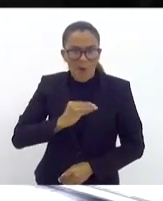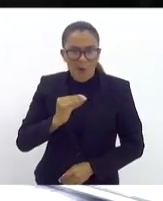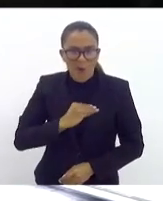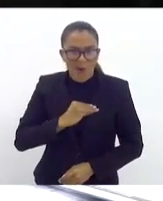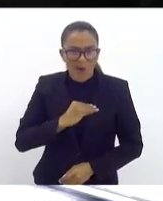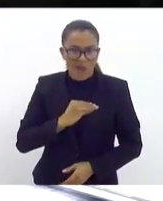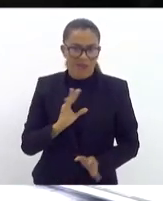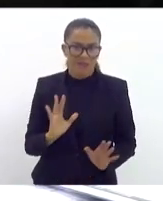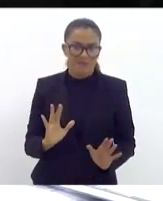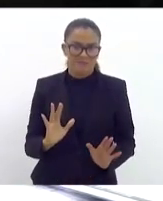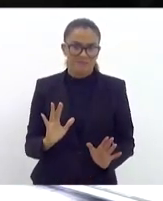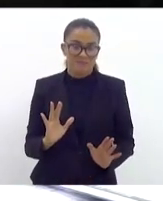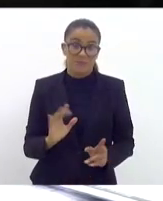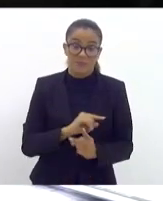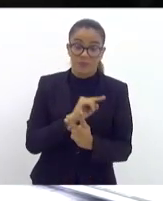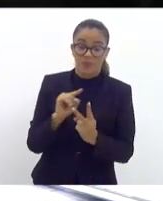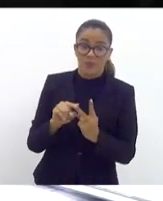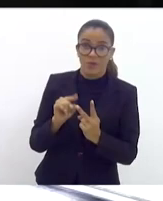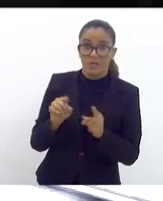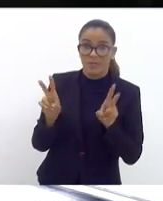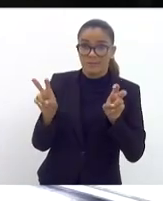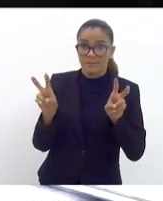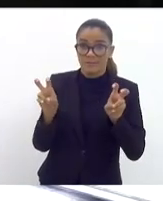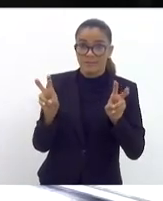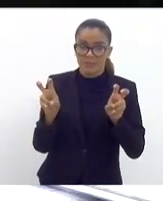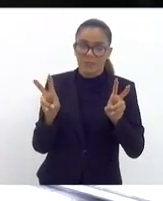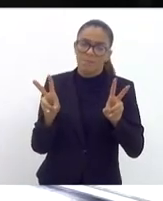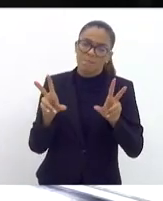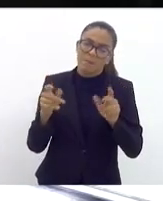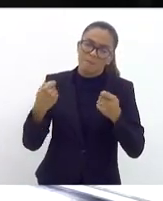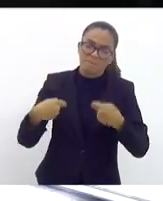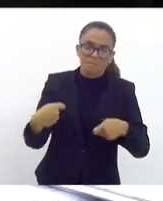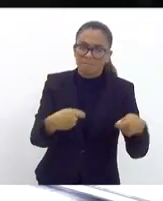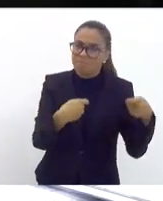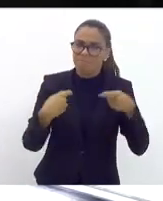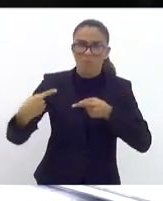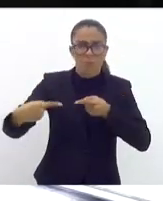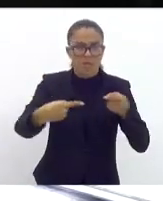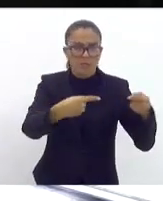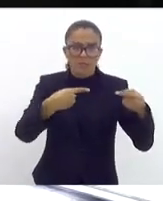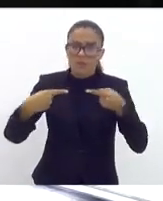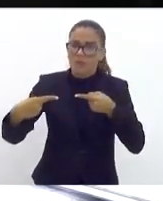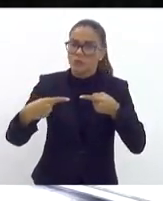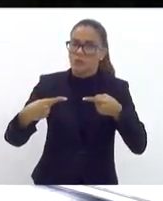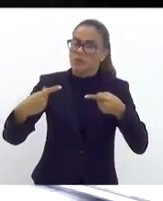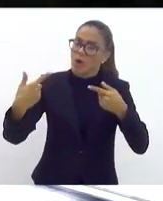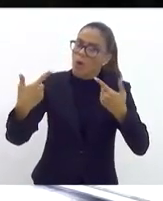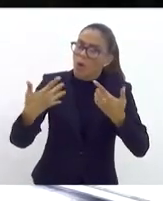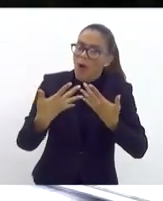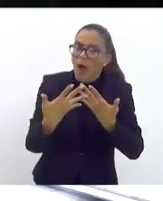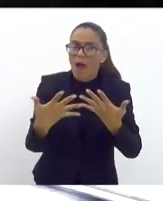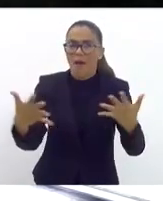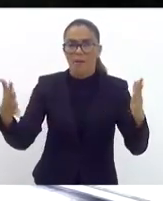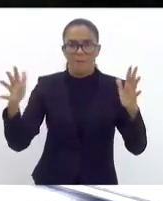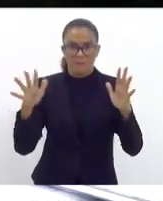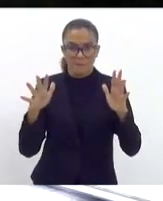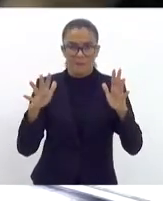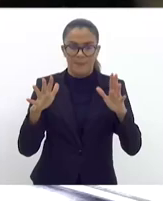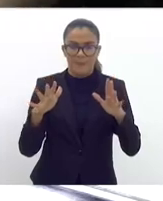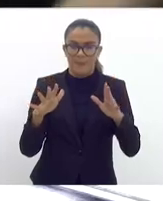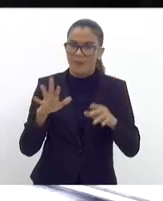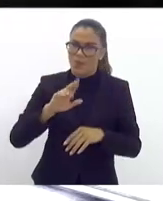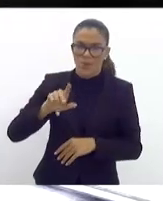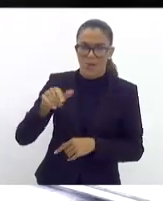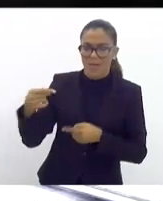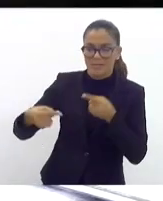pecado original de dois Esse é um tema que merece uma discussão muito grande e não